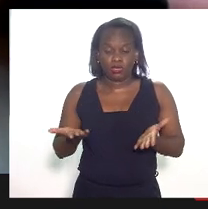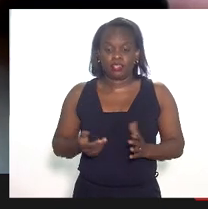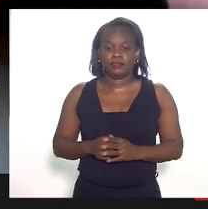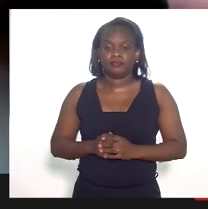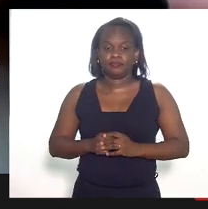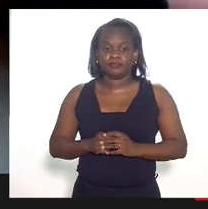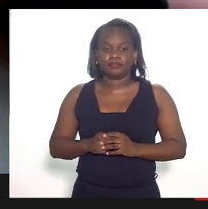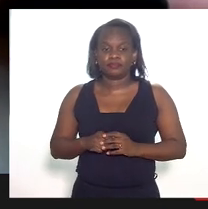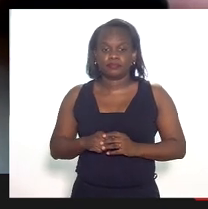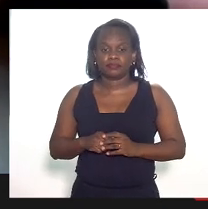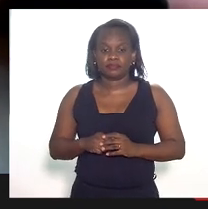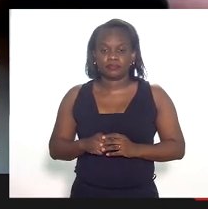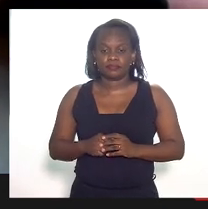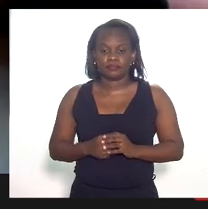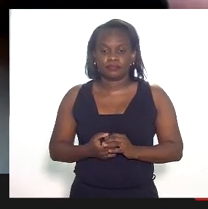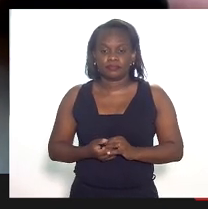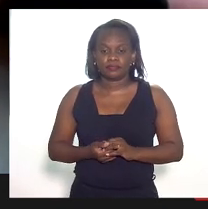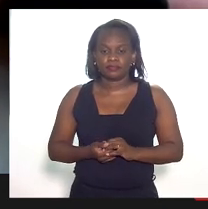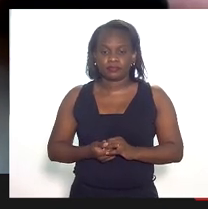tá?